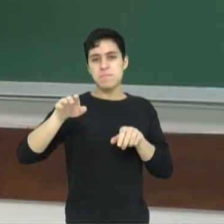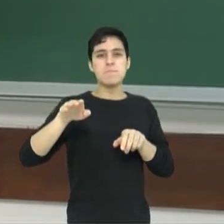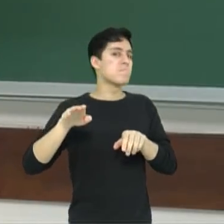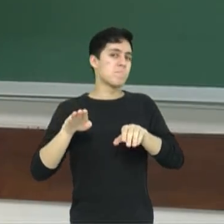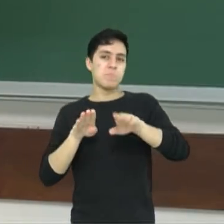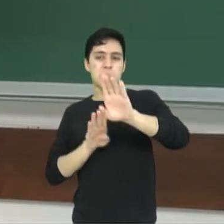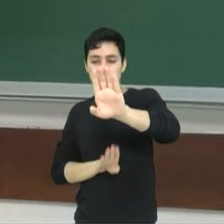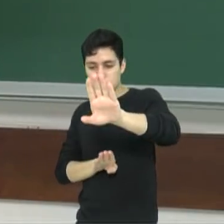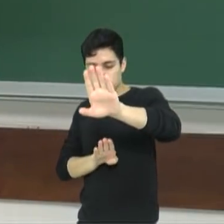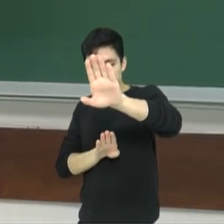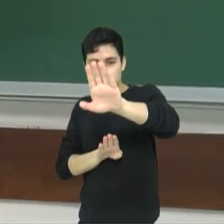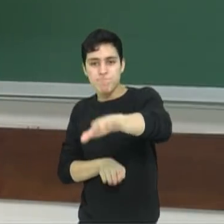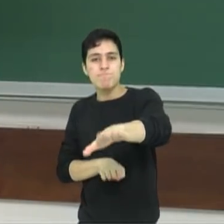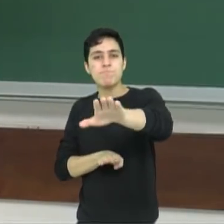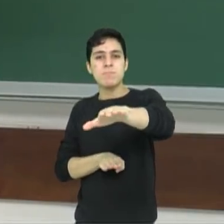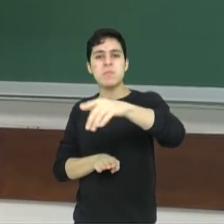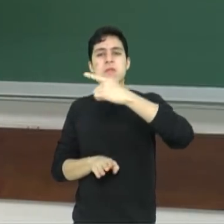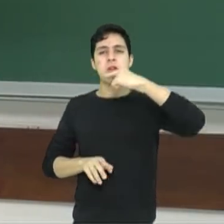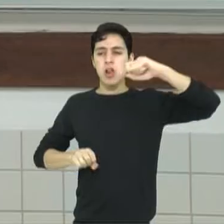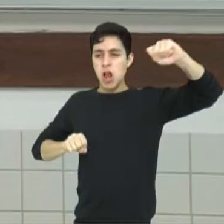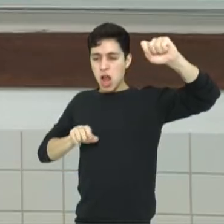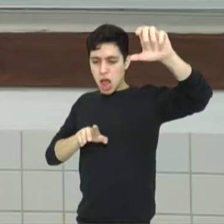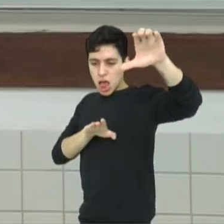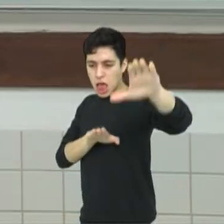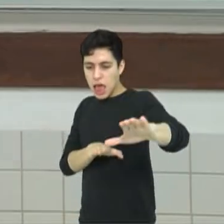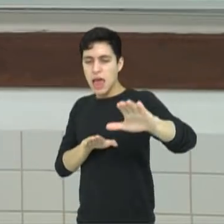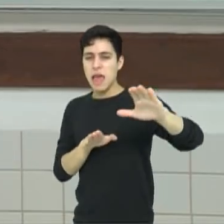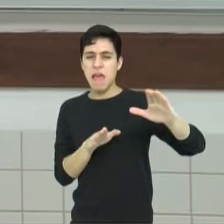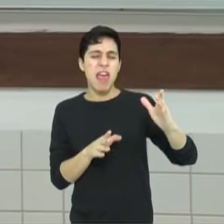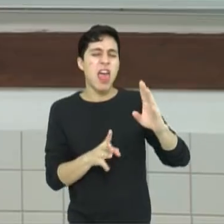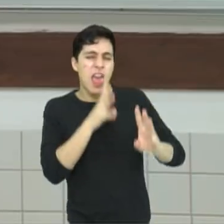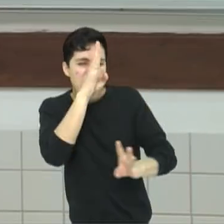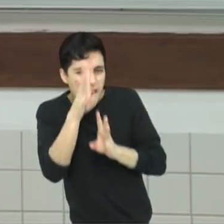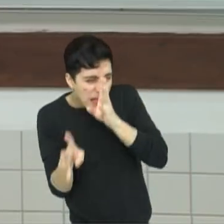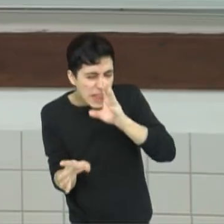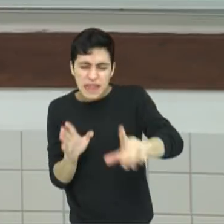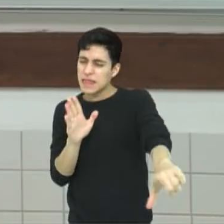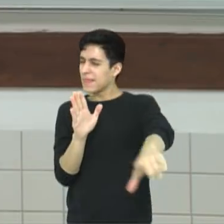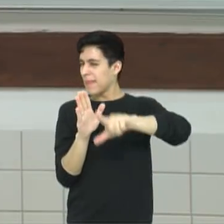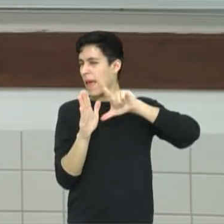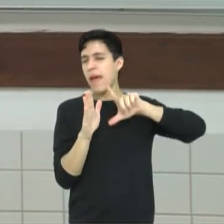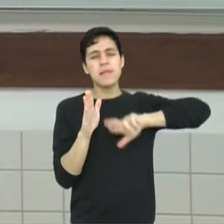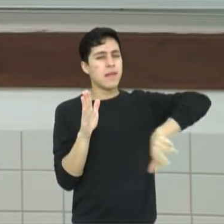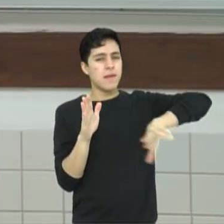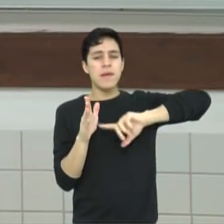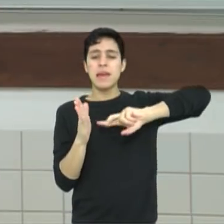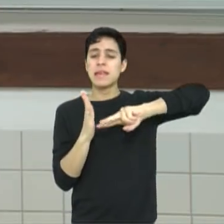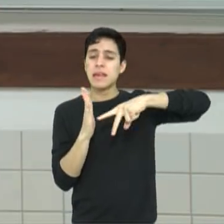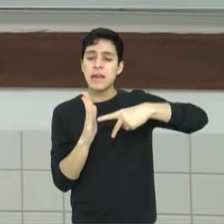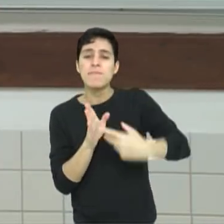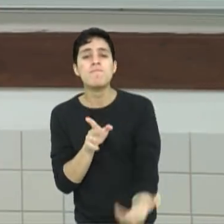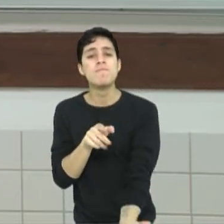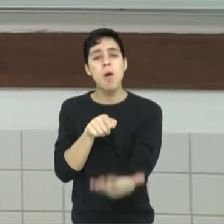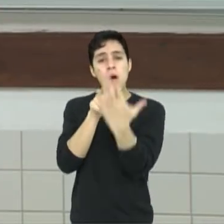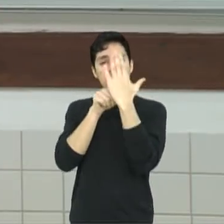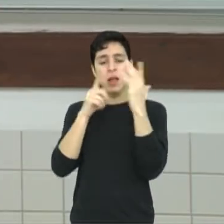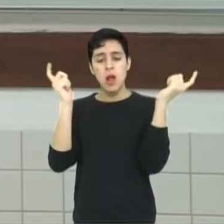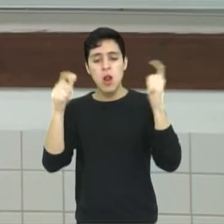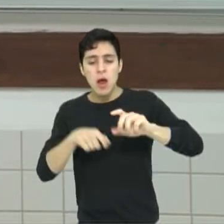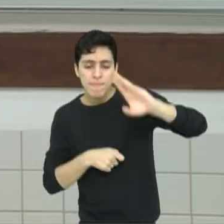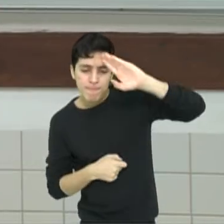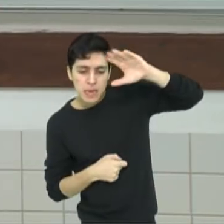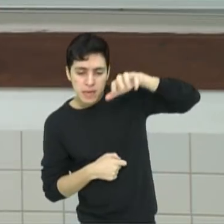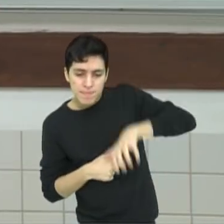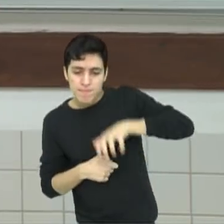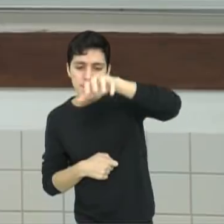E ele pisava nas duas extremidades. Não é por acaso, estava mostrando também os lugares, principalmente